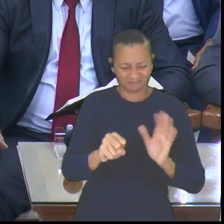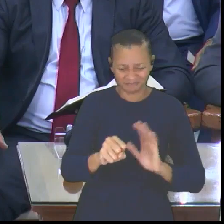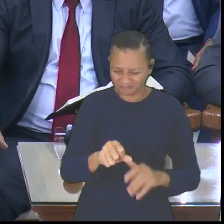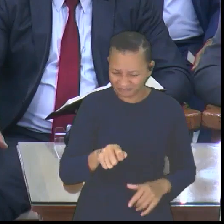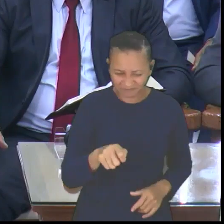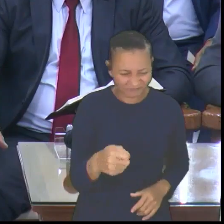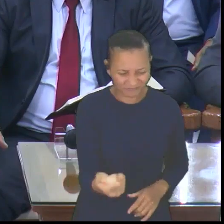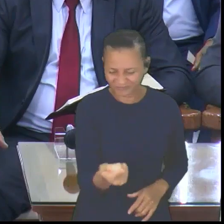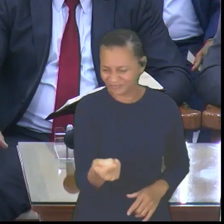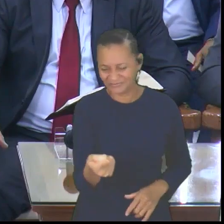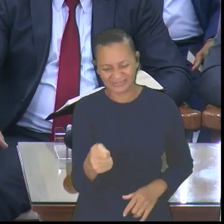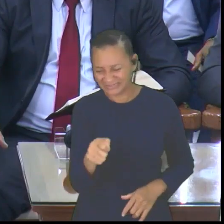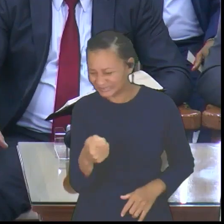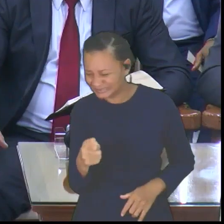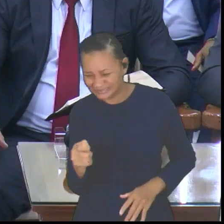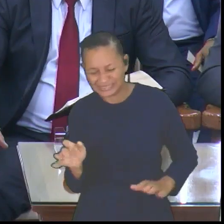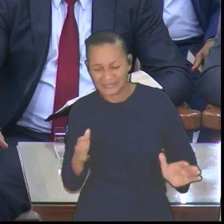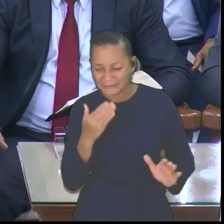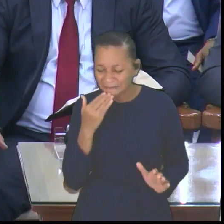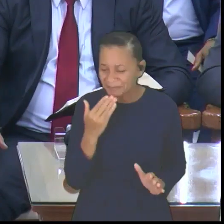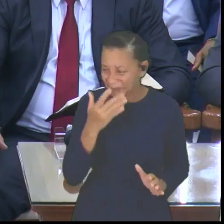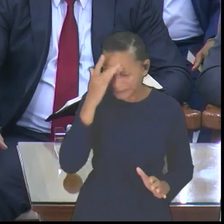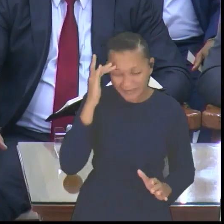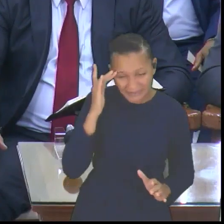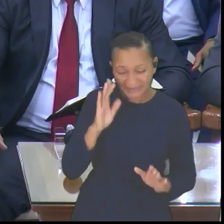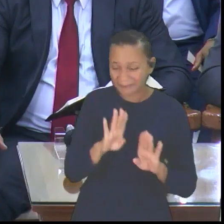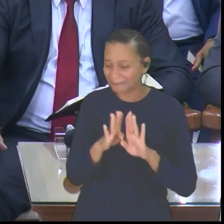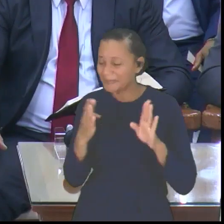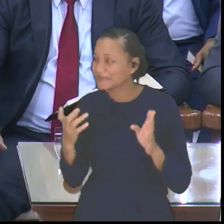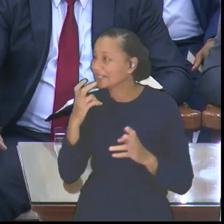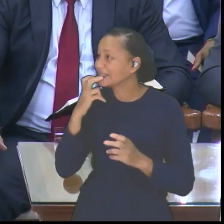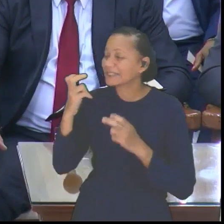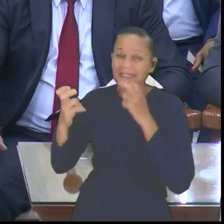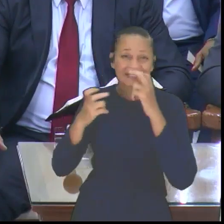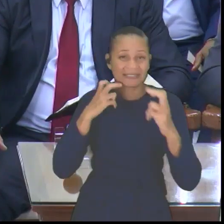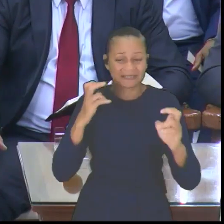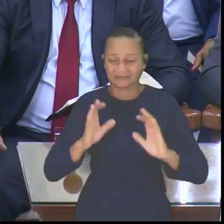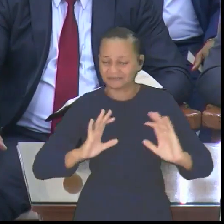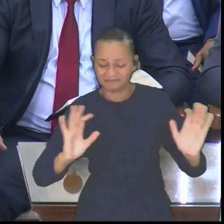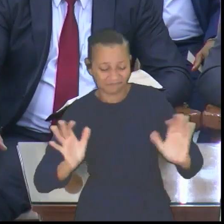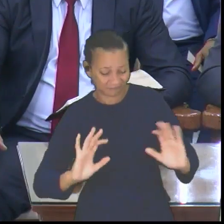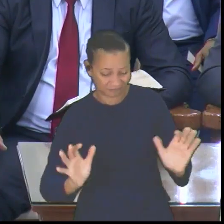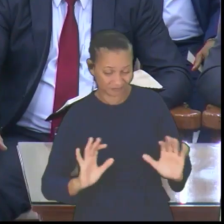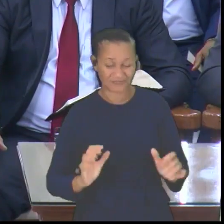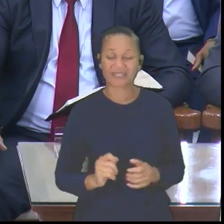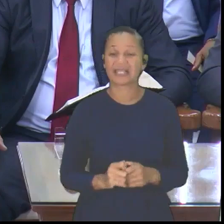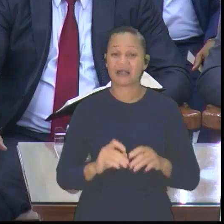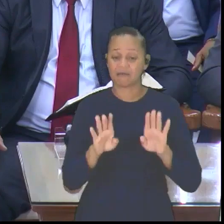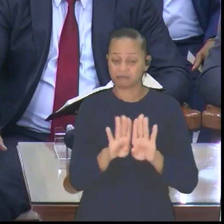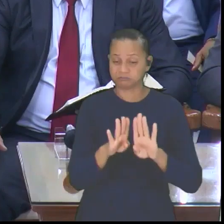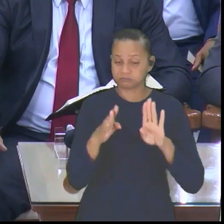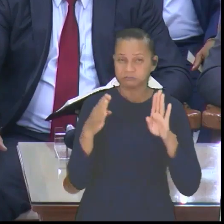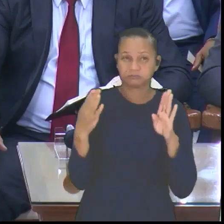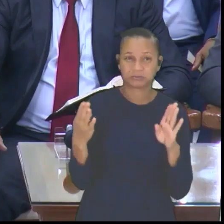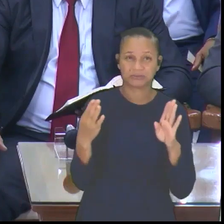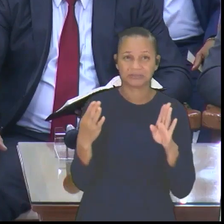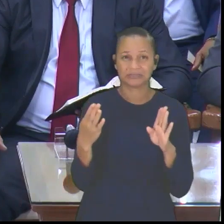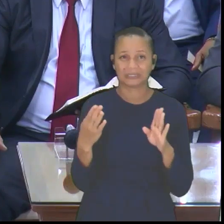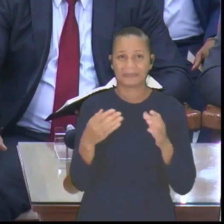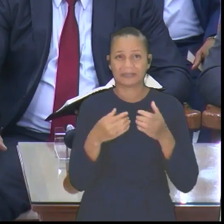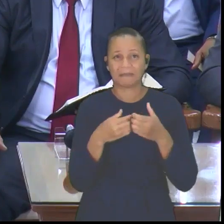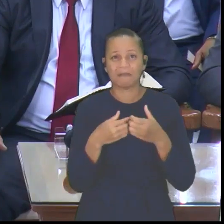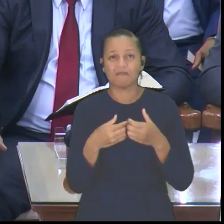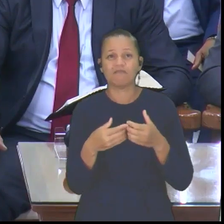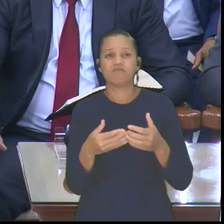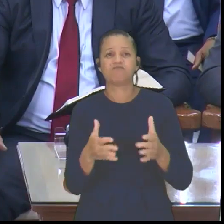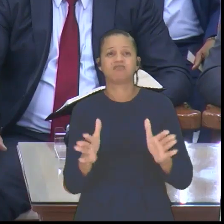não vai mandar fazer chave, tu não vai pedir ninguém para abrir, tu não vai clamar alguém, tu não vai se rastejar alguém. Essa porta de ferro vai,